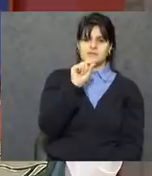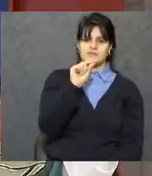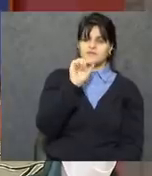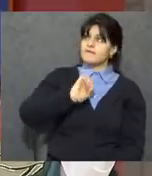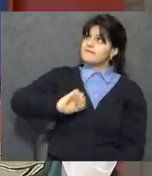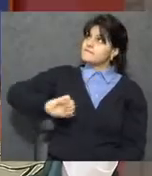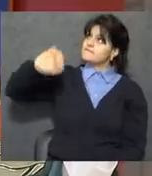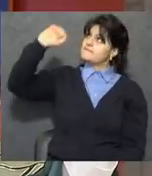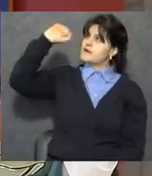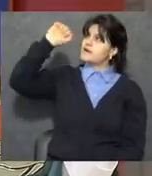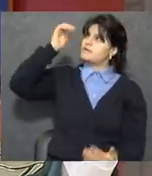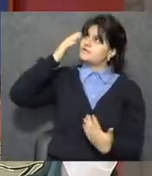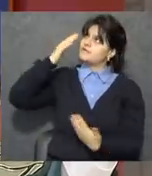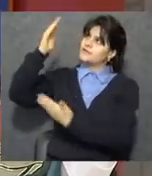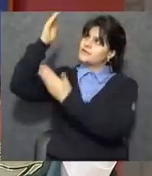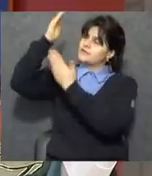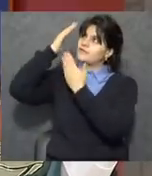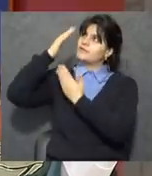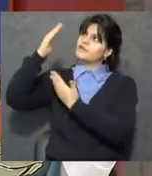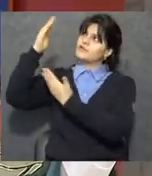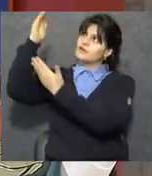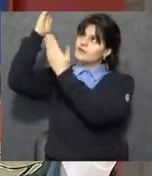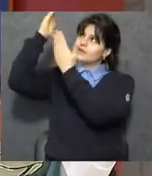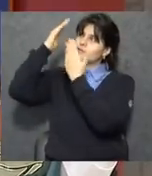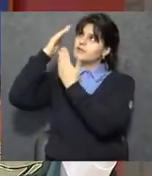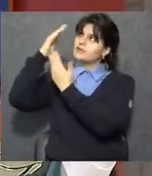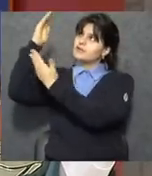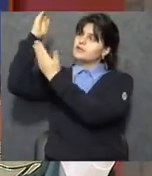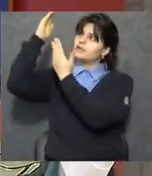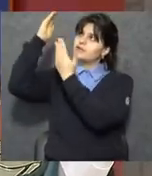santificado seja o vosso nome.